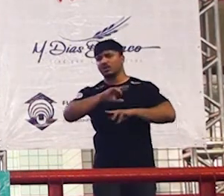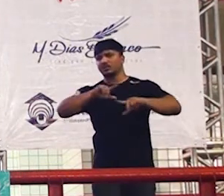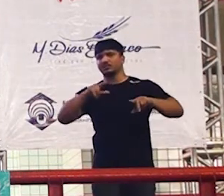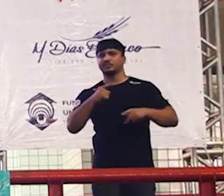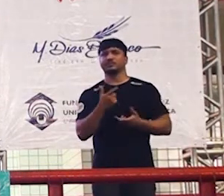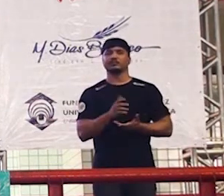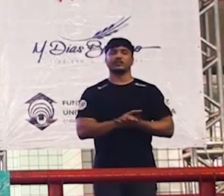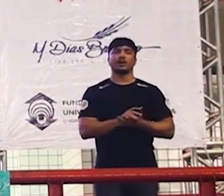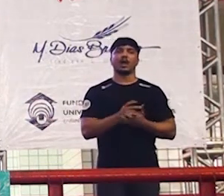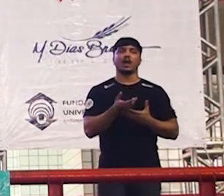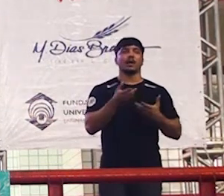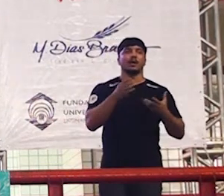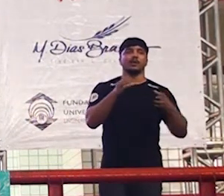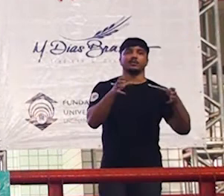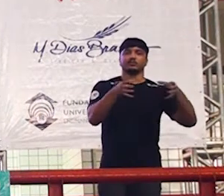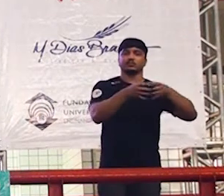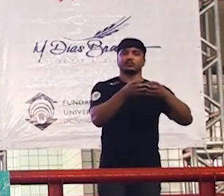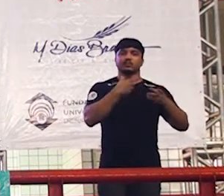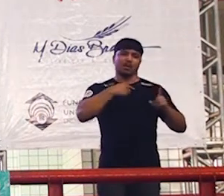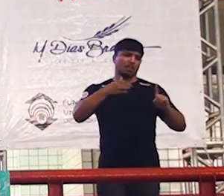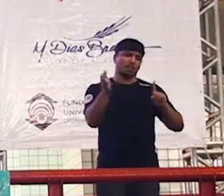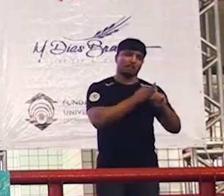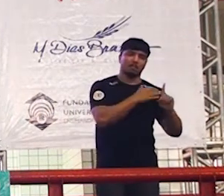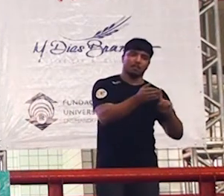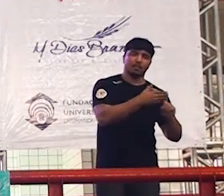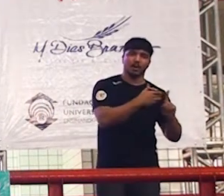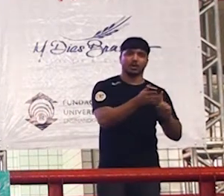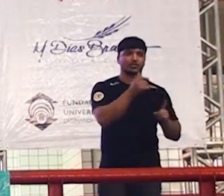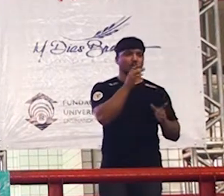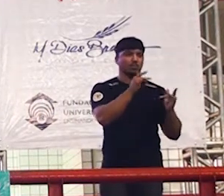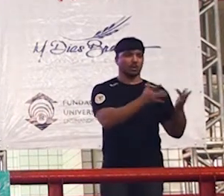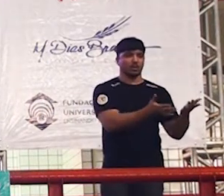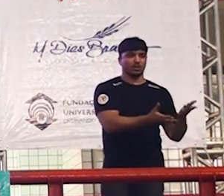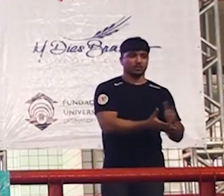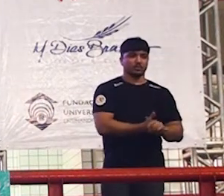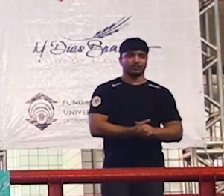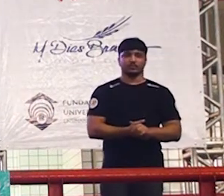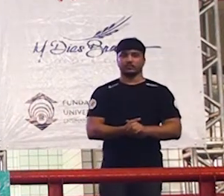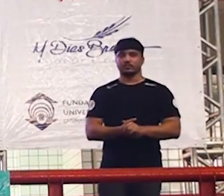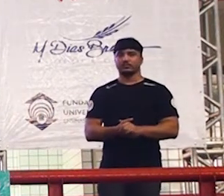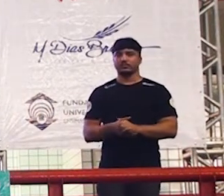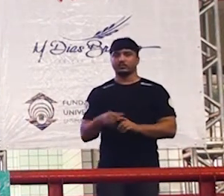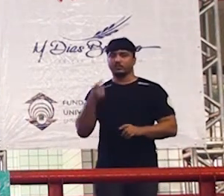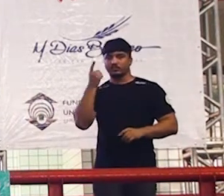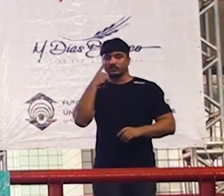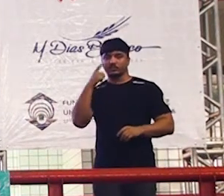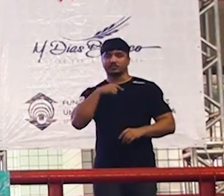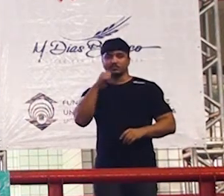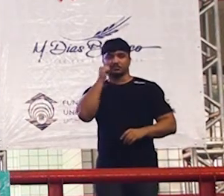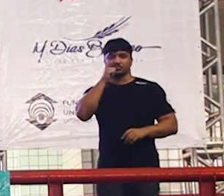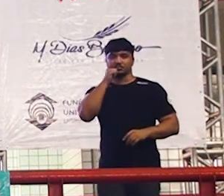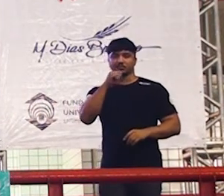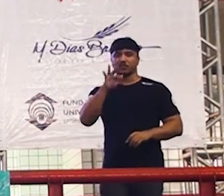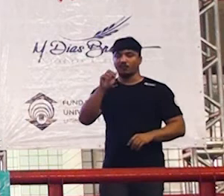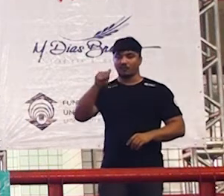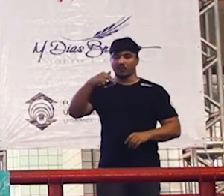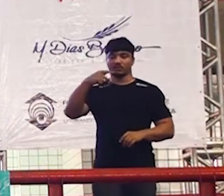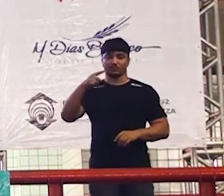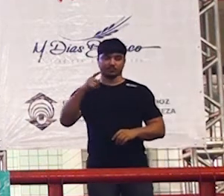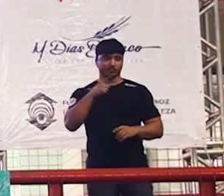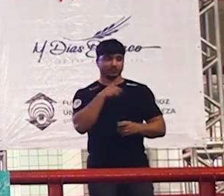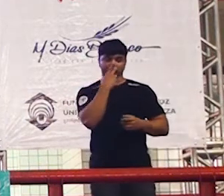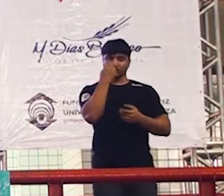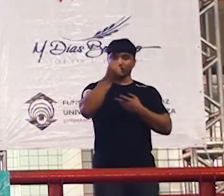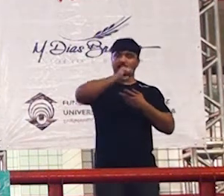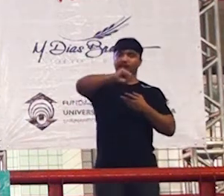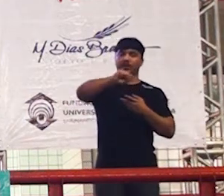Cantor de tal banda espanca a namorada. Aí eu vou lá ver um bocado de fã dele